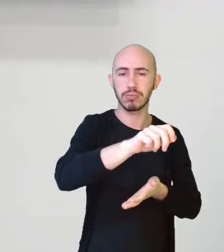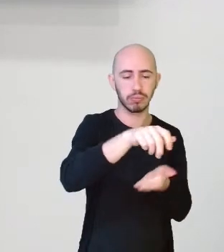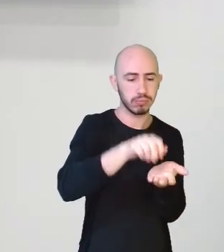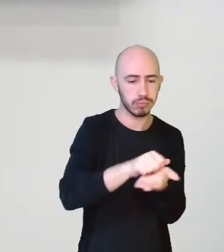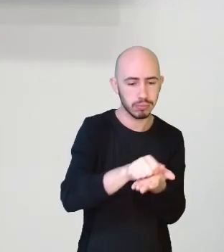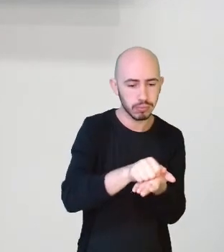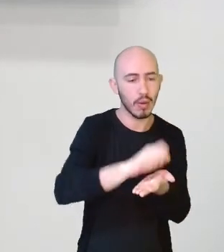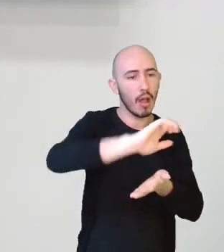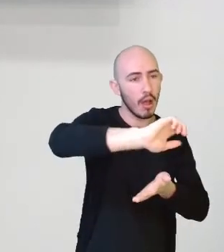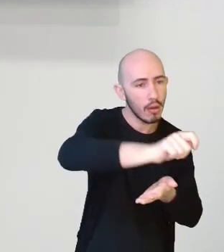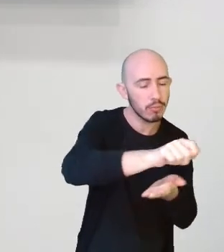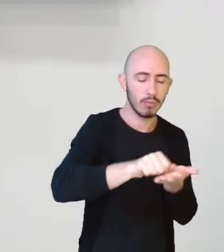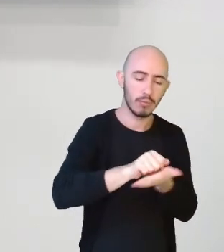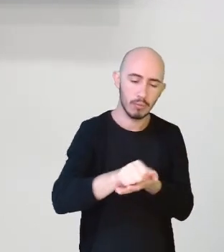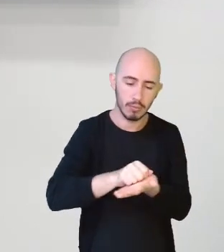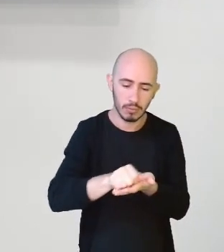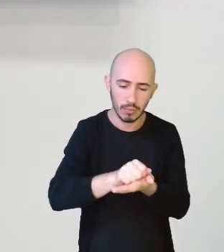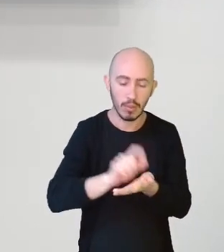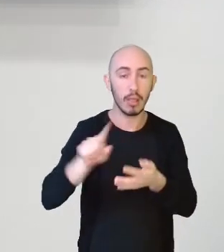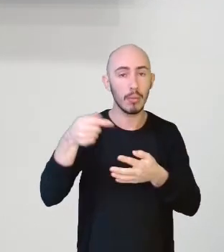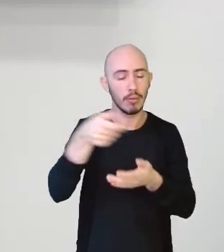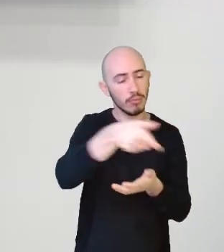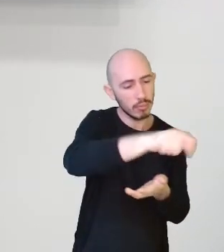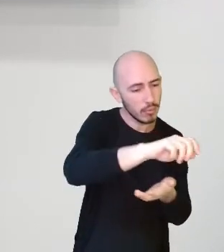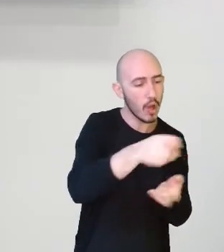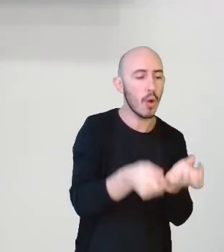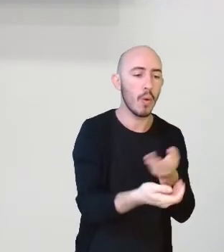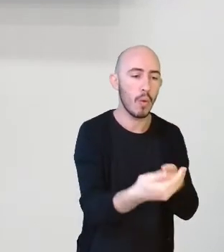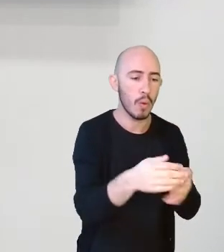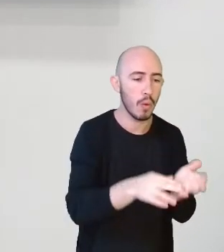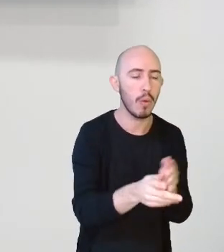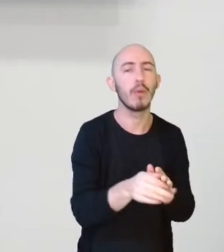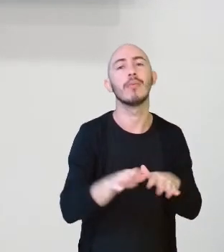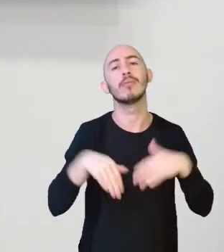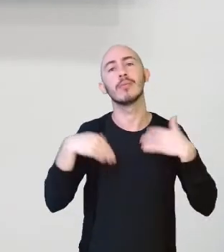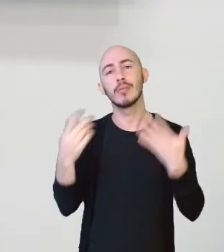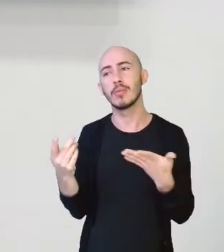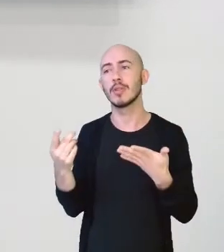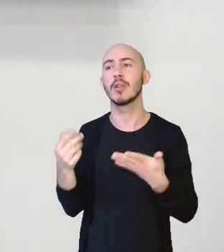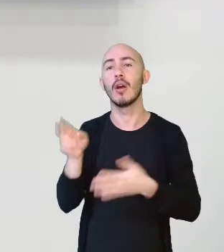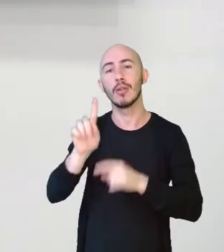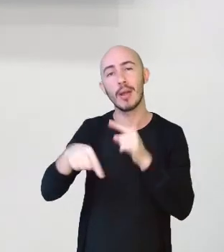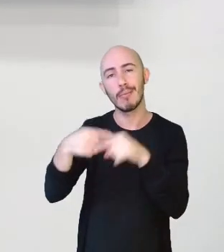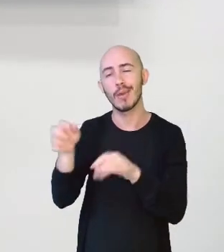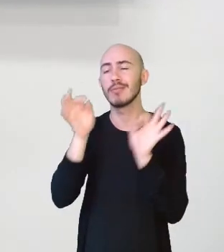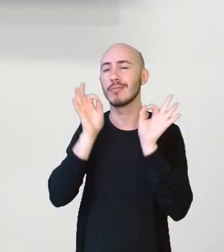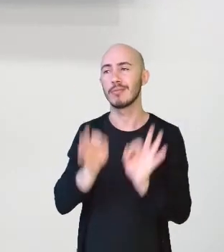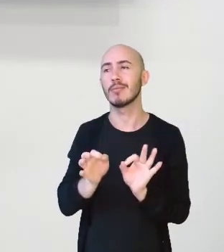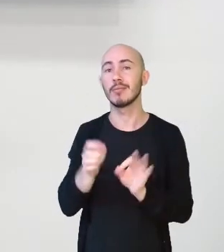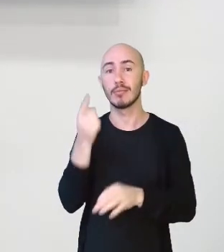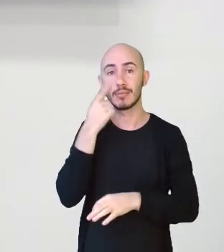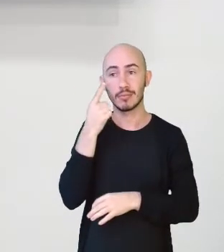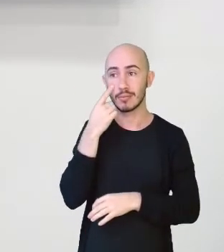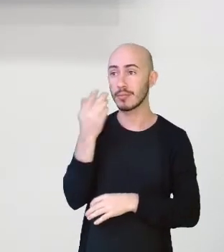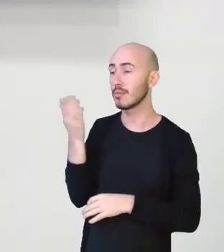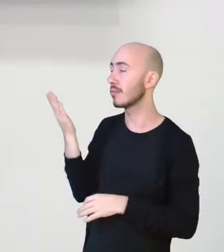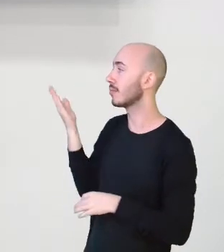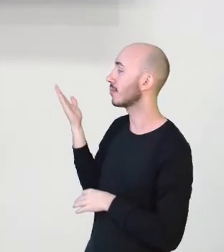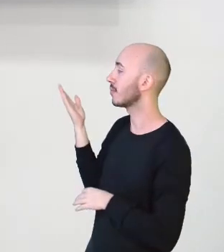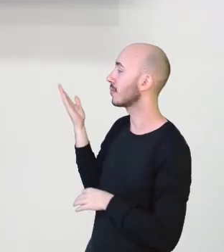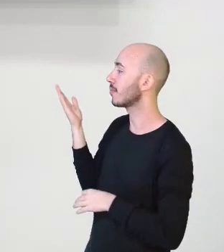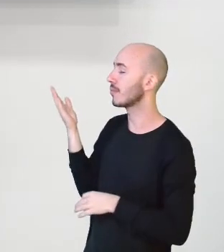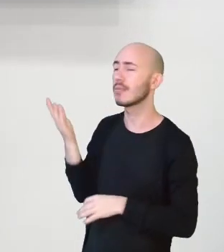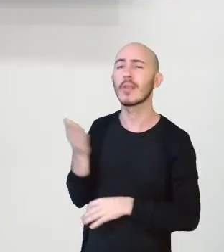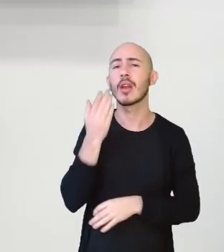é? Nada de mangueira, usa sempre baldes e no final tudo vai dar certo. Temos também aqui o uso d'água. Você sabe o que é